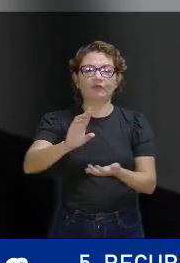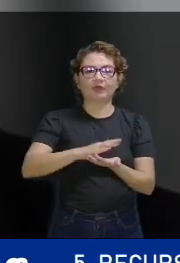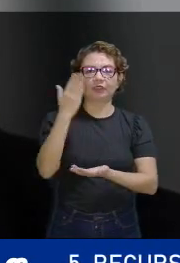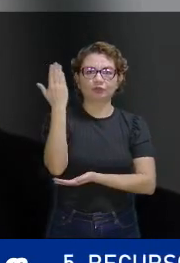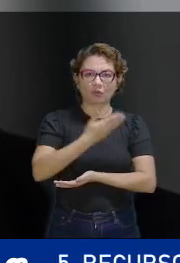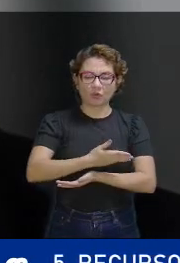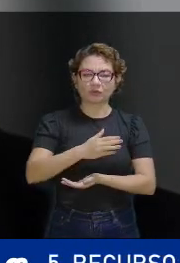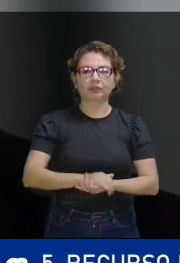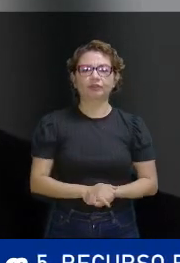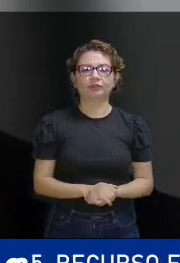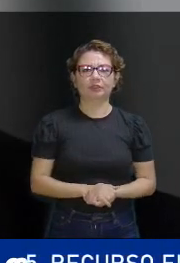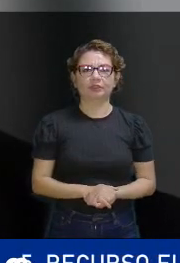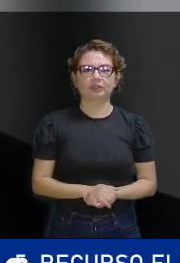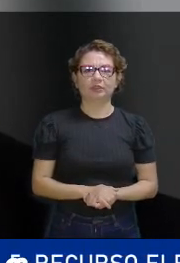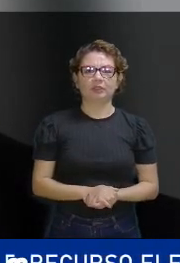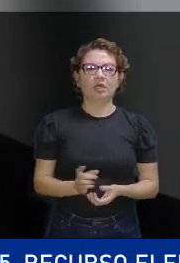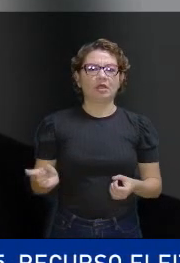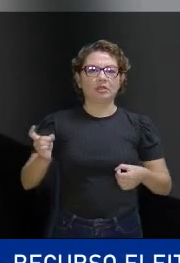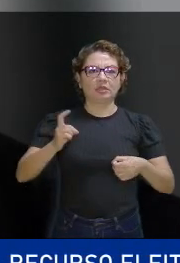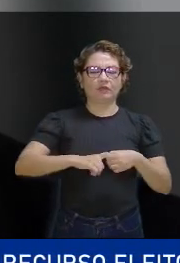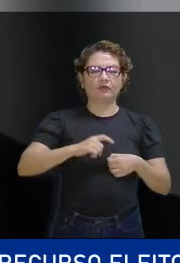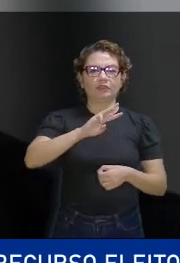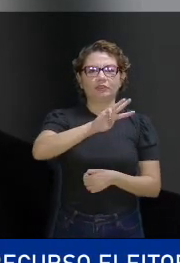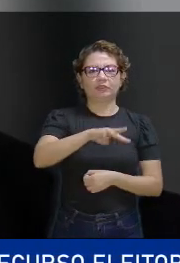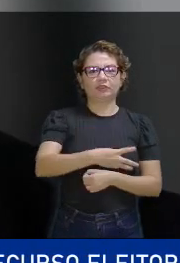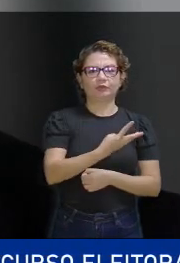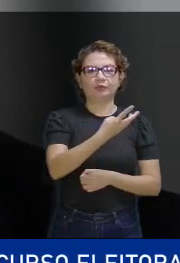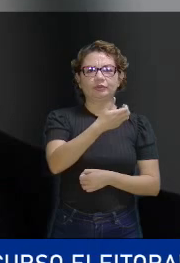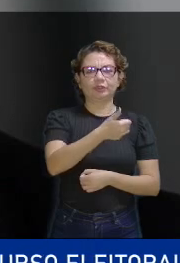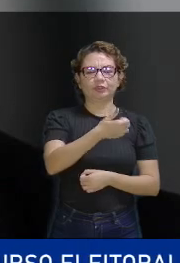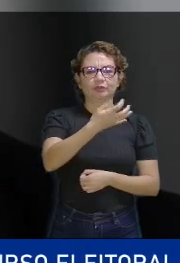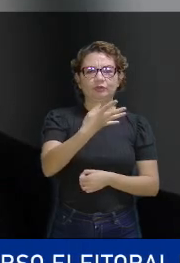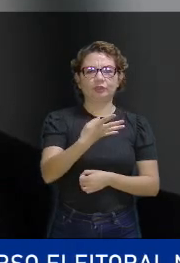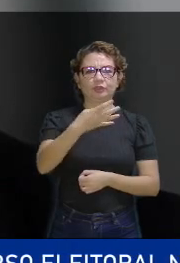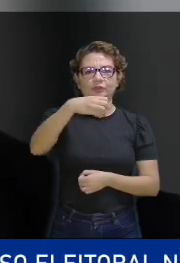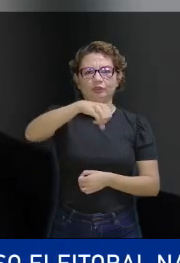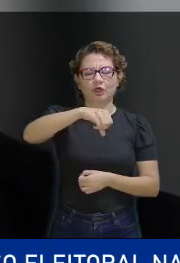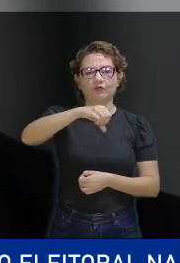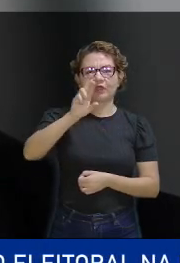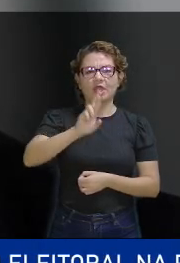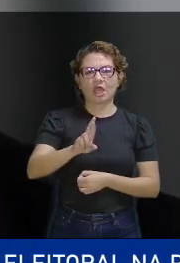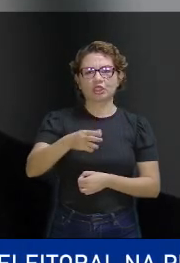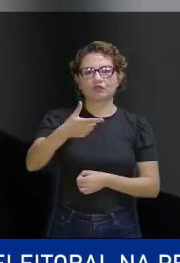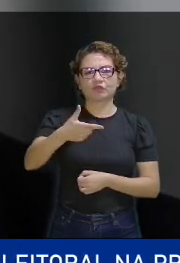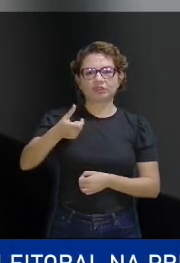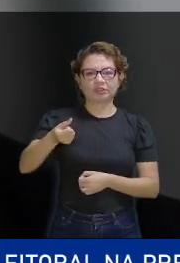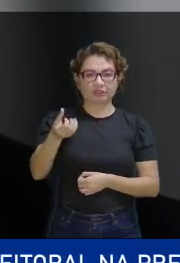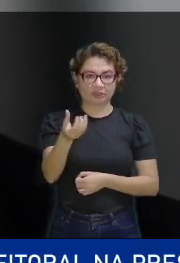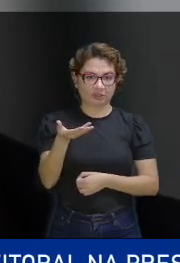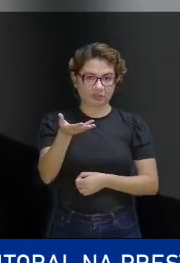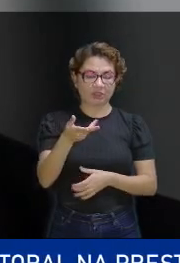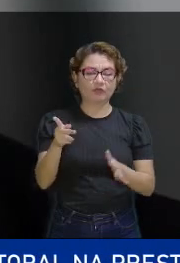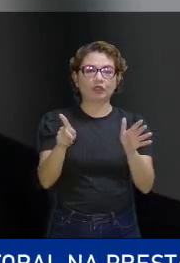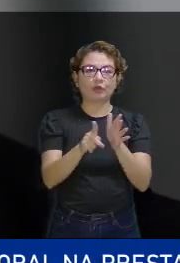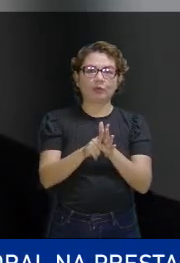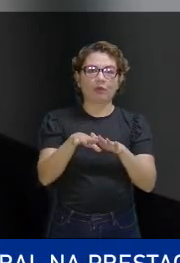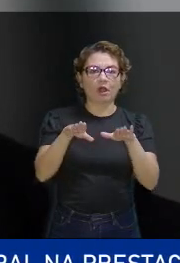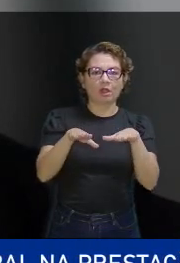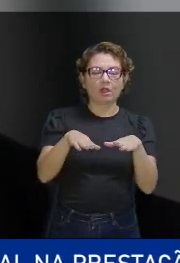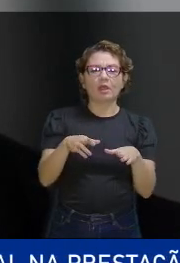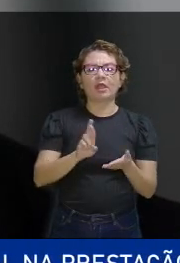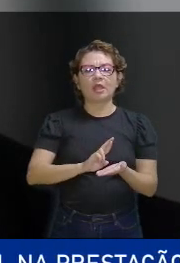0600-191-42.2024. Origem, Tartarugazinho Rapé, relator, juiz Rivaldo Valente. R$ 49,26, referente a